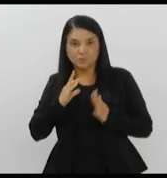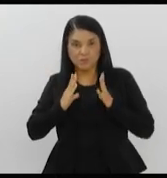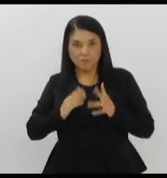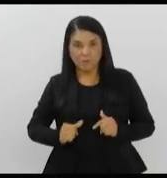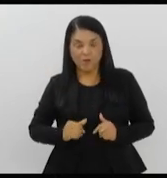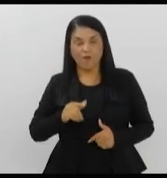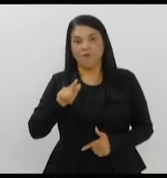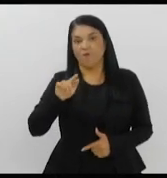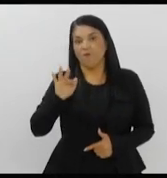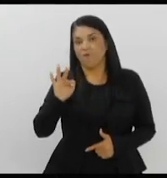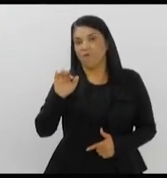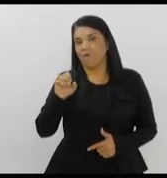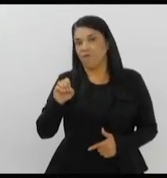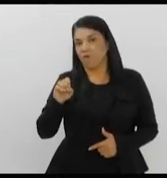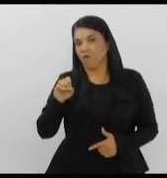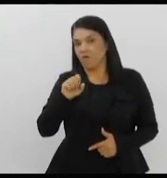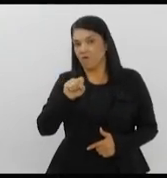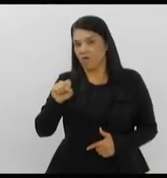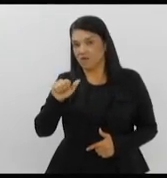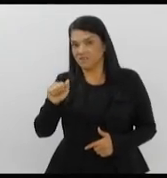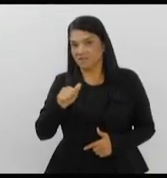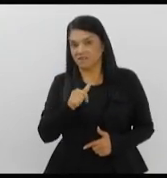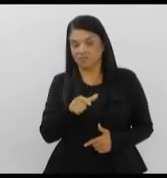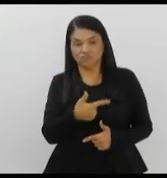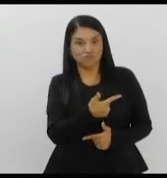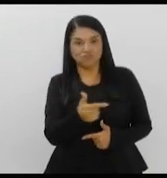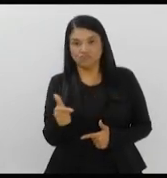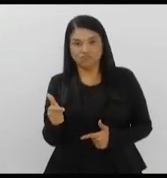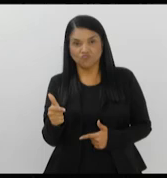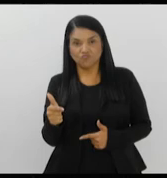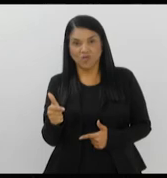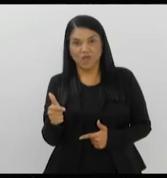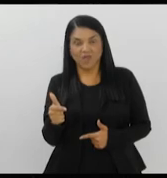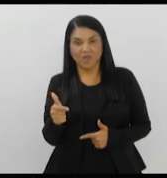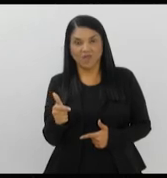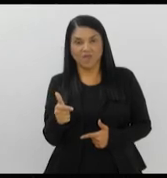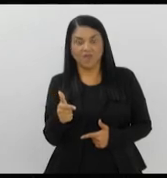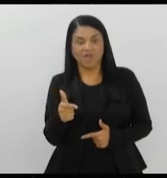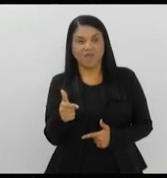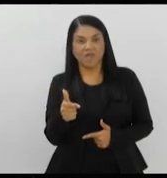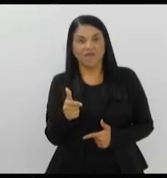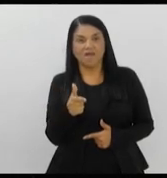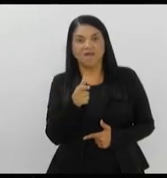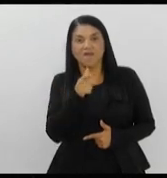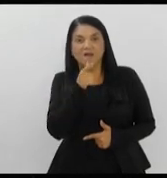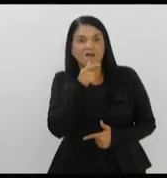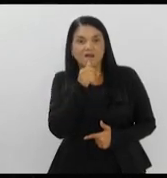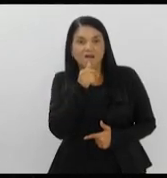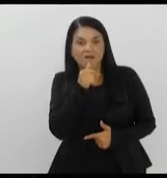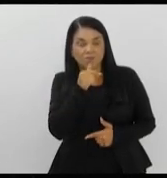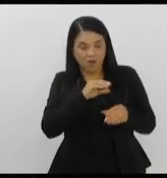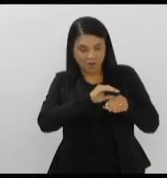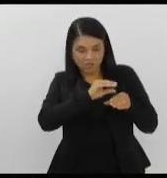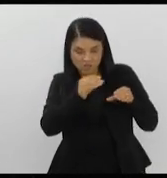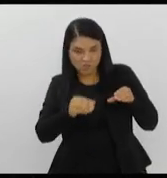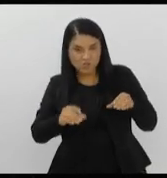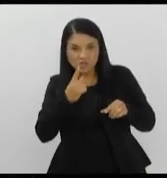um serviço de água e esgoto e não tem serviço de captação de esgoto na porta da sua casa, eles têm que ir lá